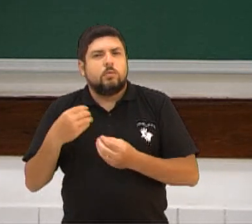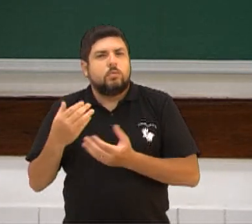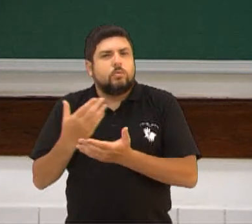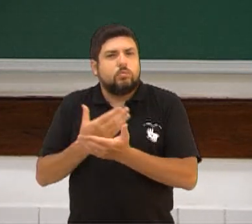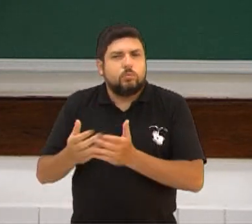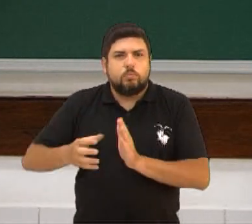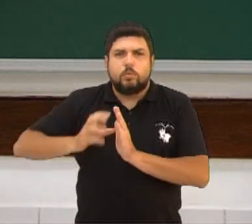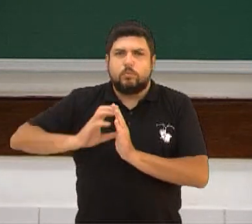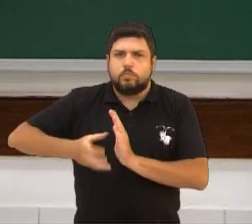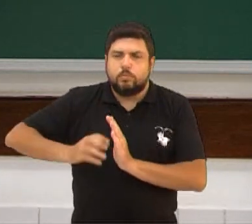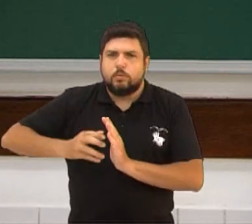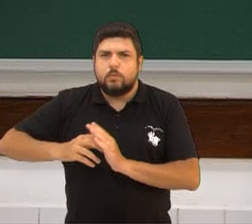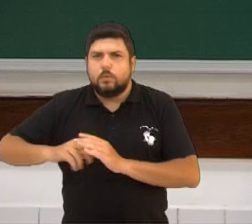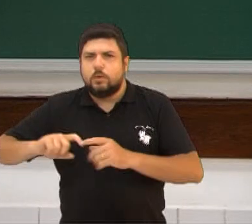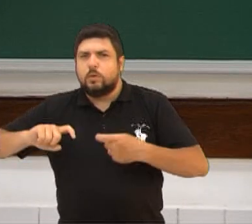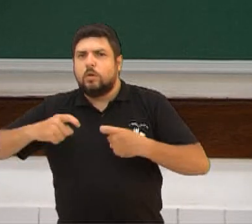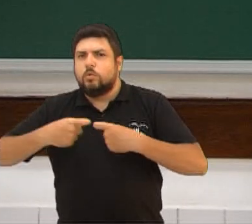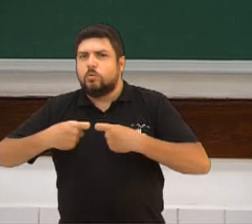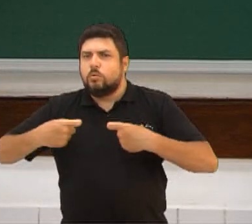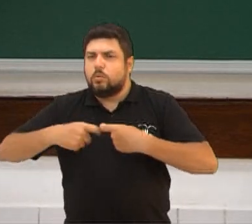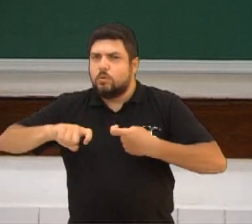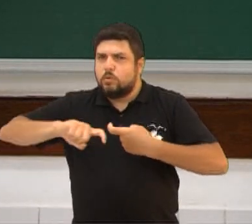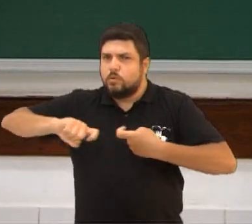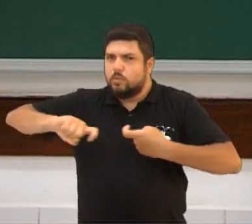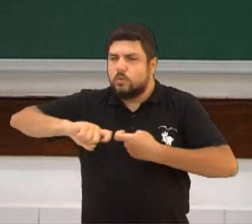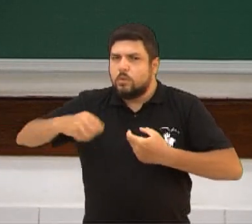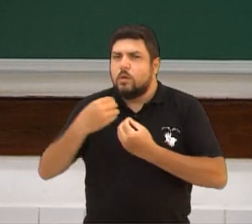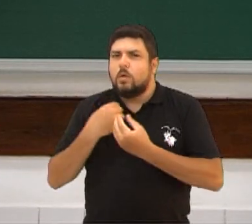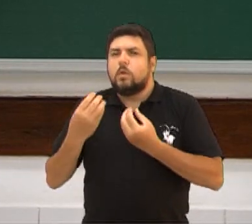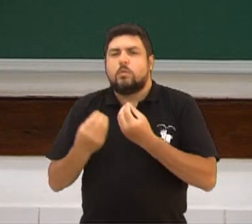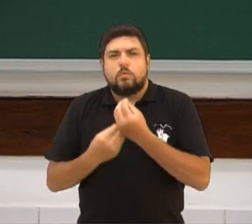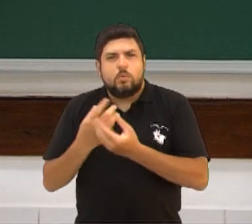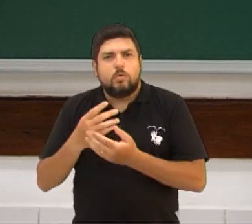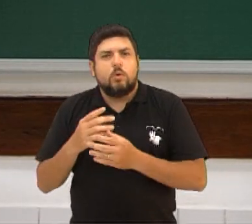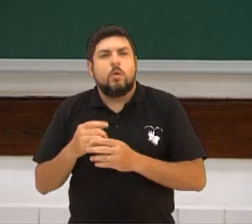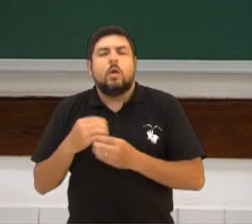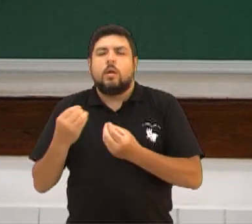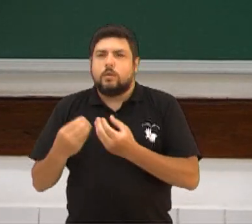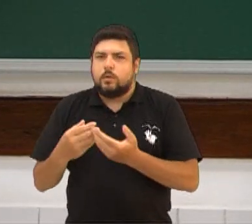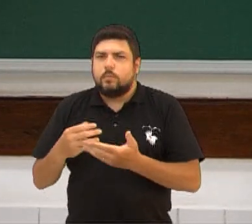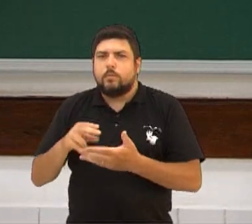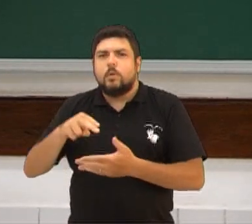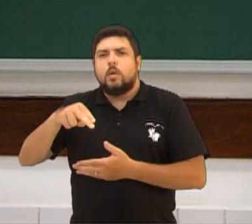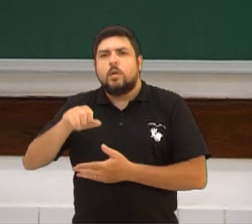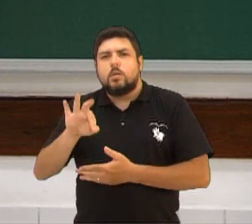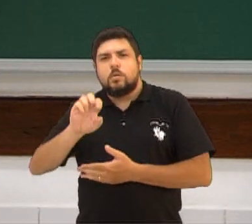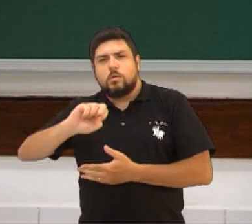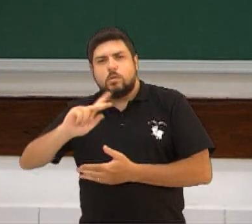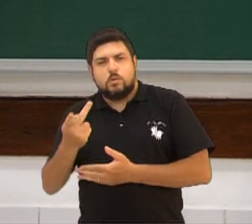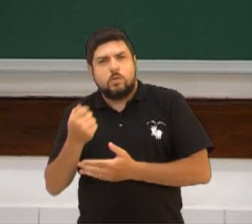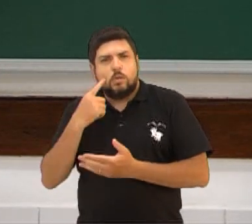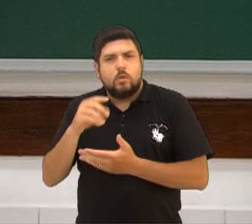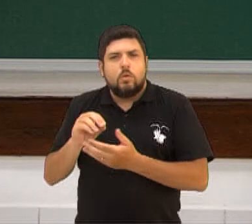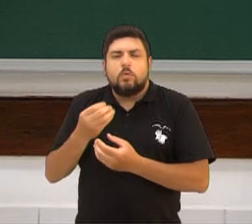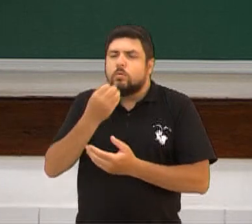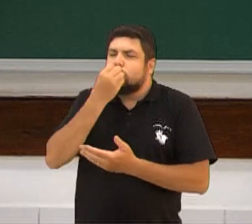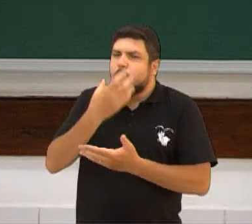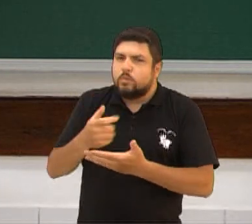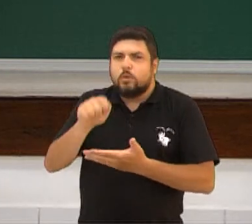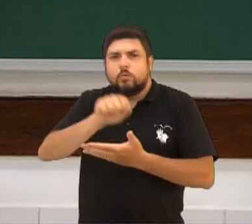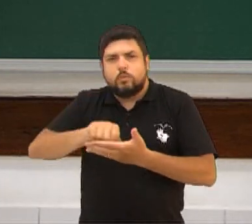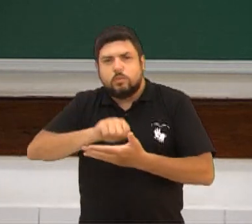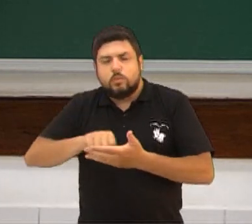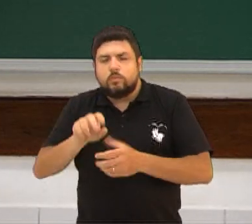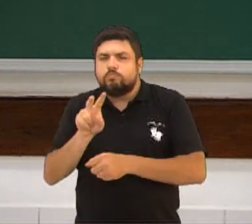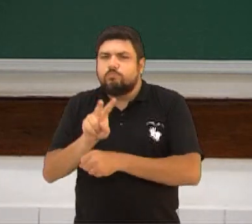Partido Nazista. Então o Nietzsche também é um autor tão bom, tão necessário, quanto polêmico e cuidadoso. Por